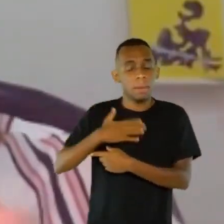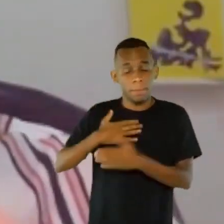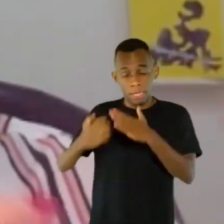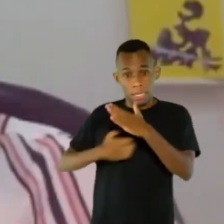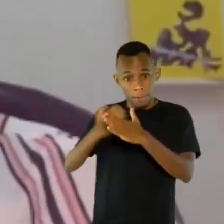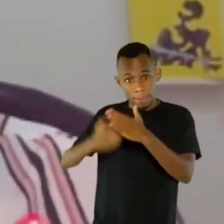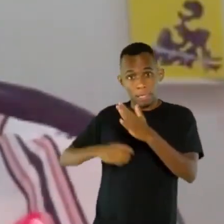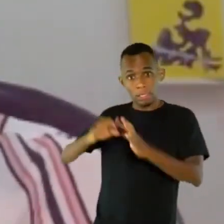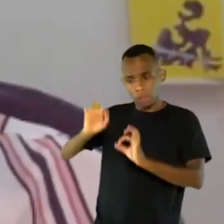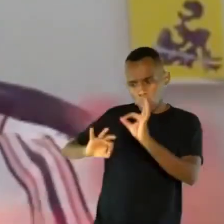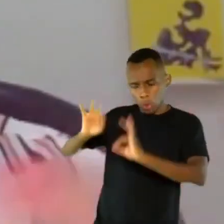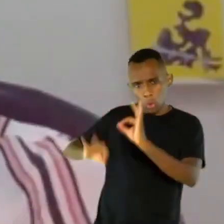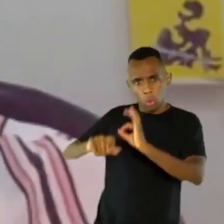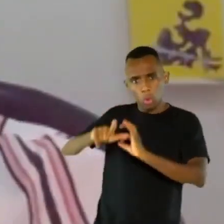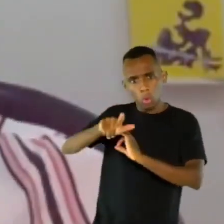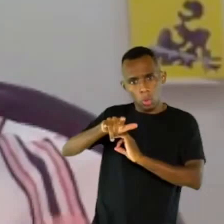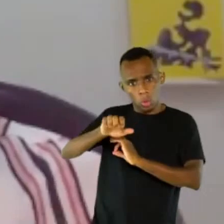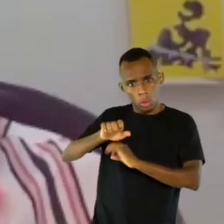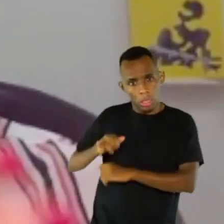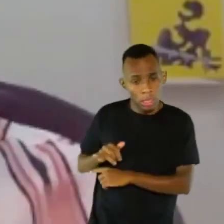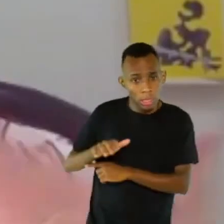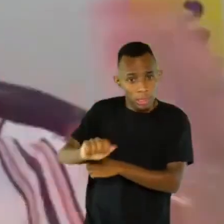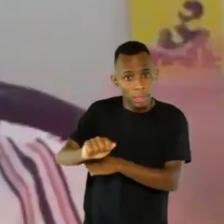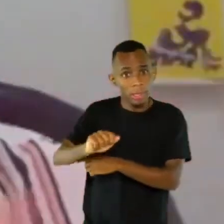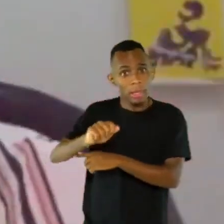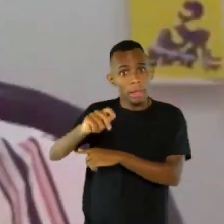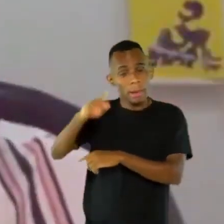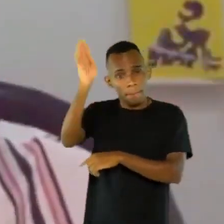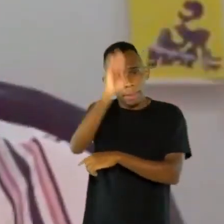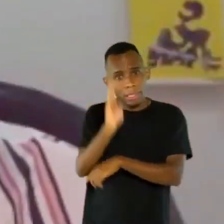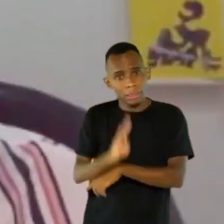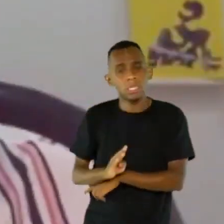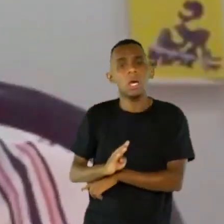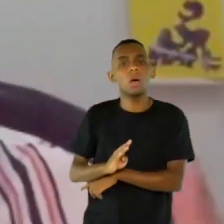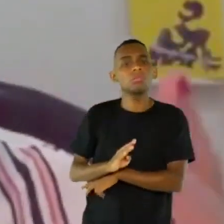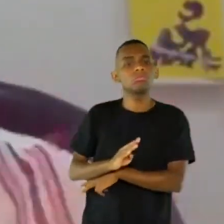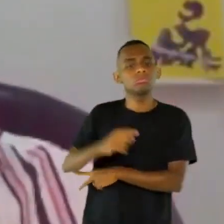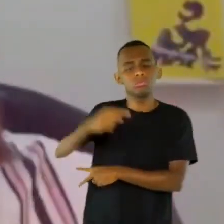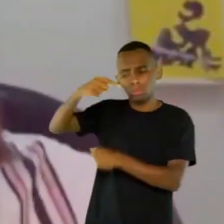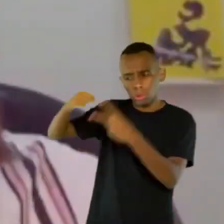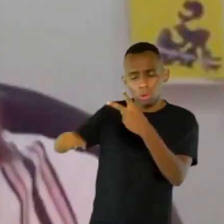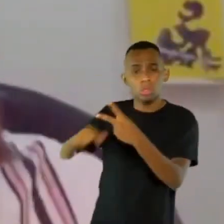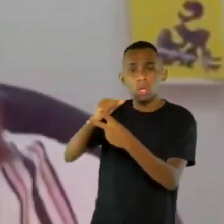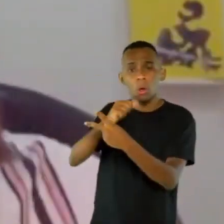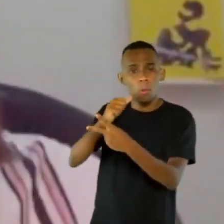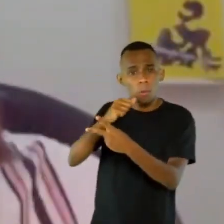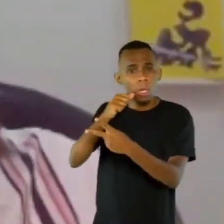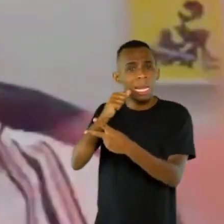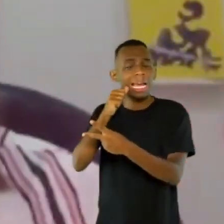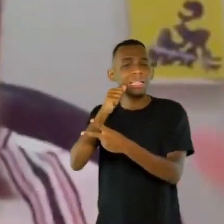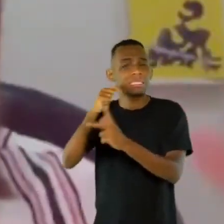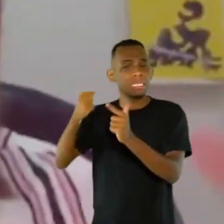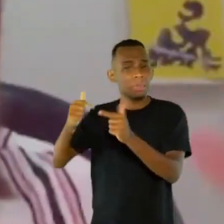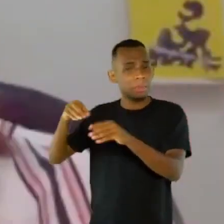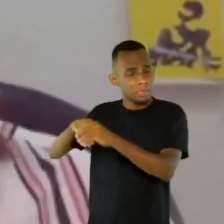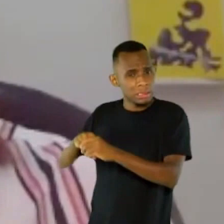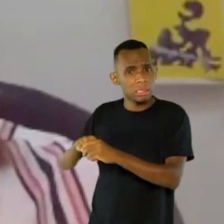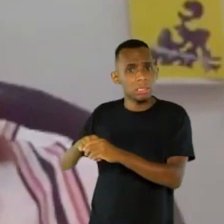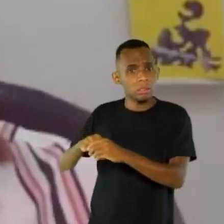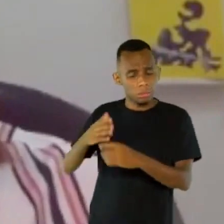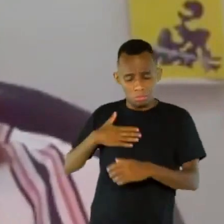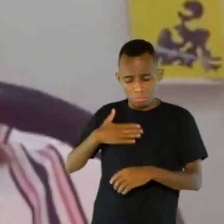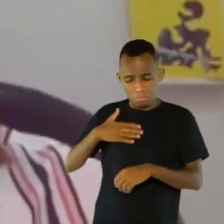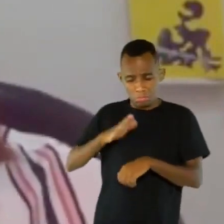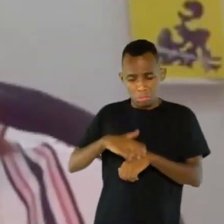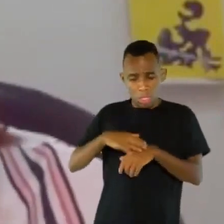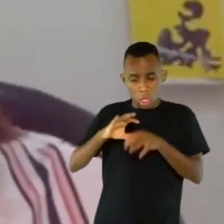que é a Leia Brasil, né, com a Leila Nami e a Isabel Aleixo, que me davam total liberdade para